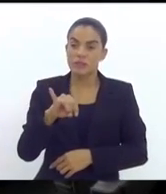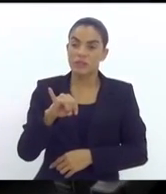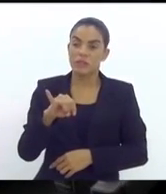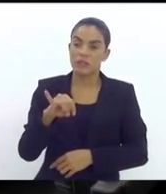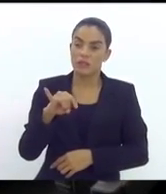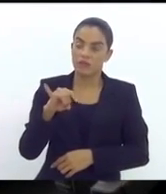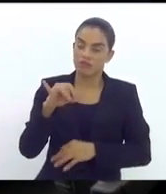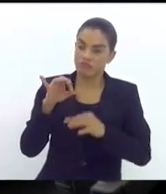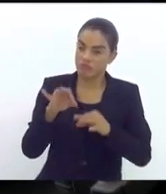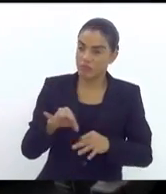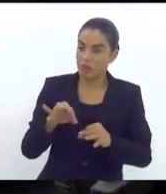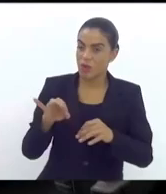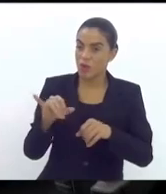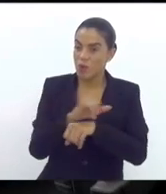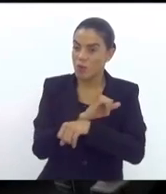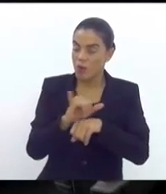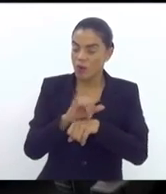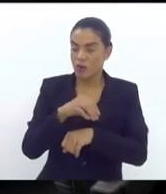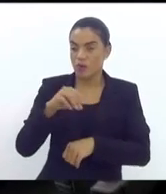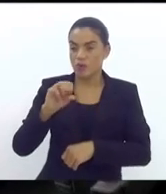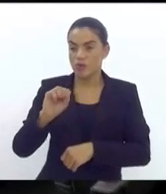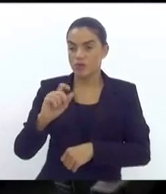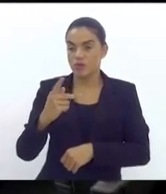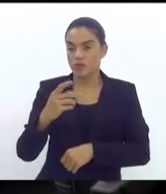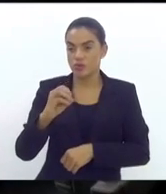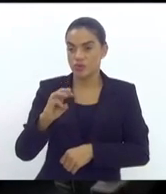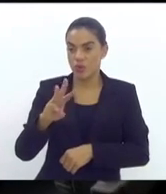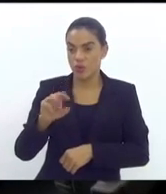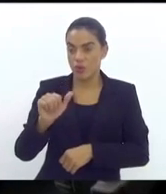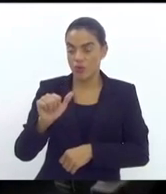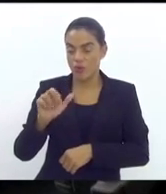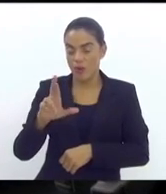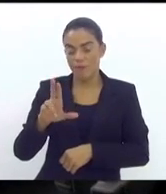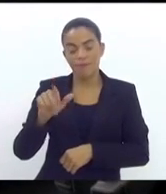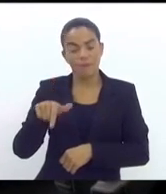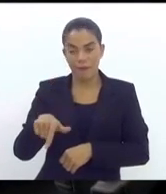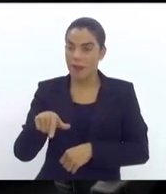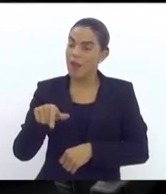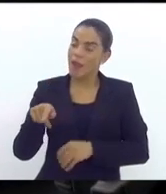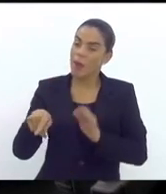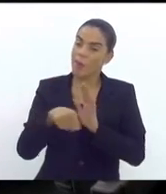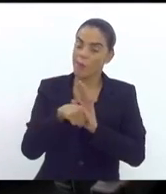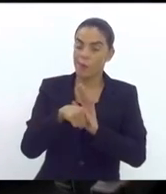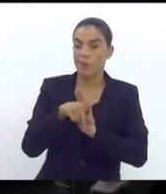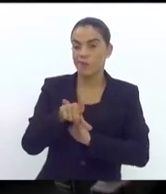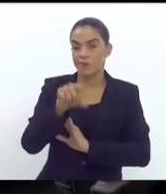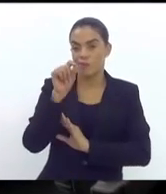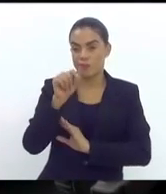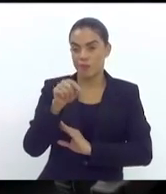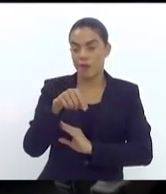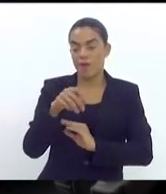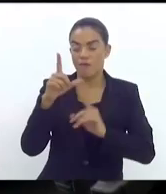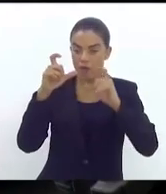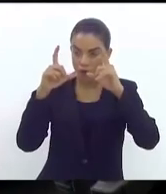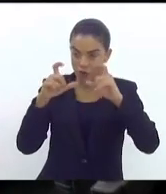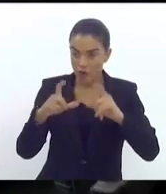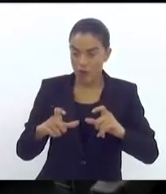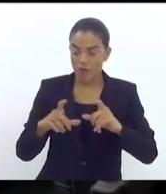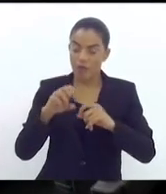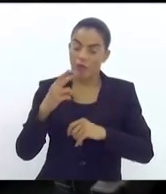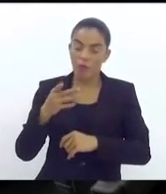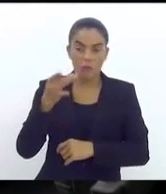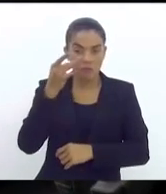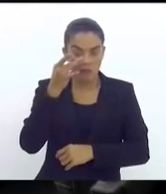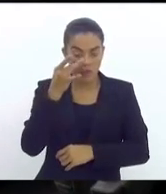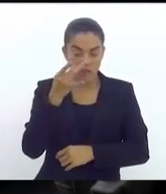nos moldes de um show-up, é absolutamente desaconselhado. Portanto, show-up é o procedimento presencial ou fotográfico por meio do